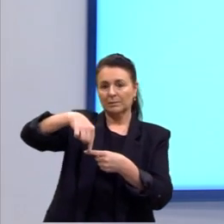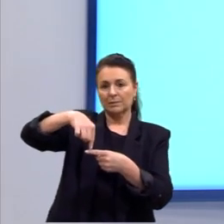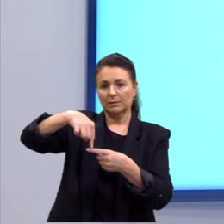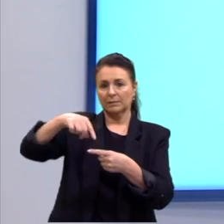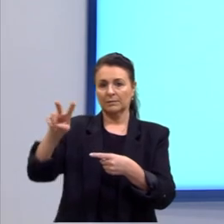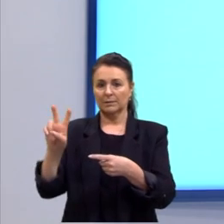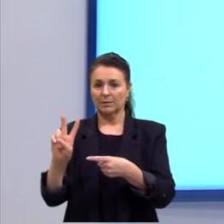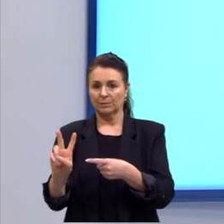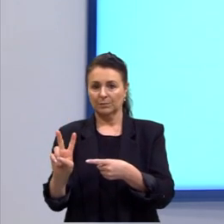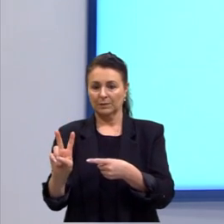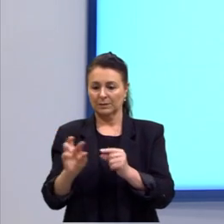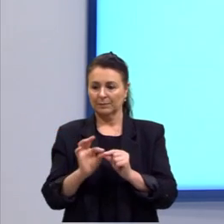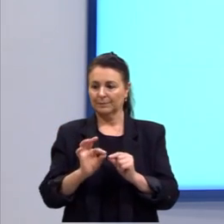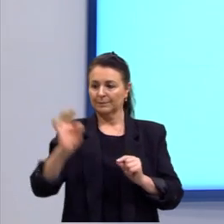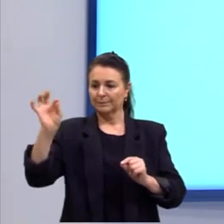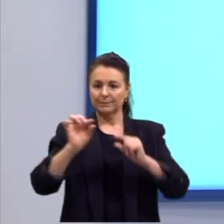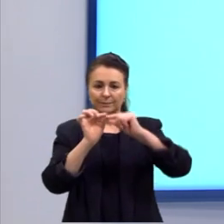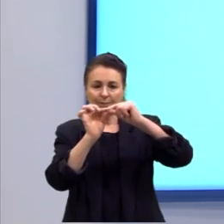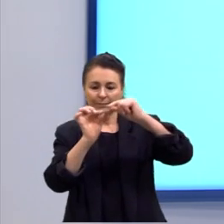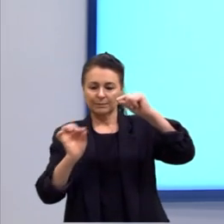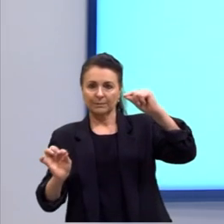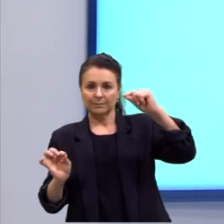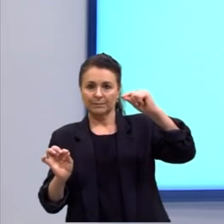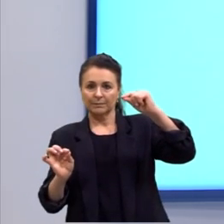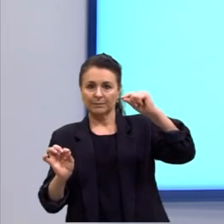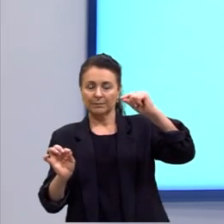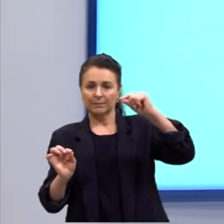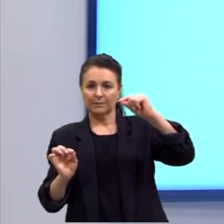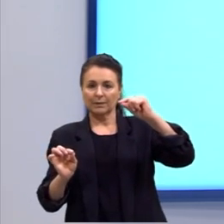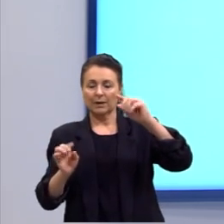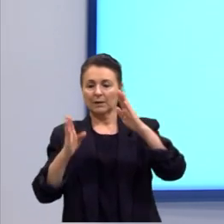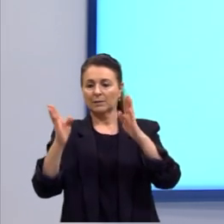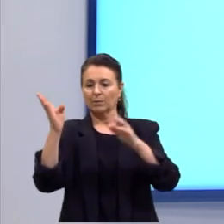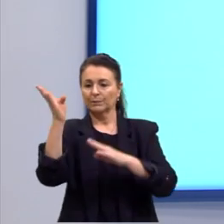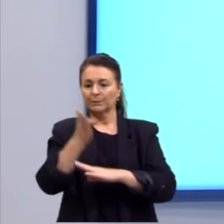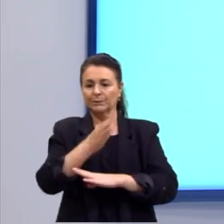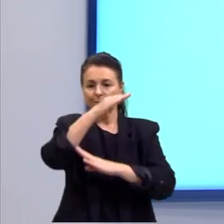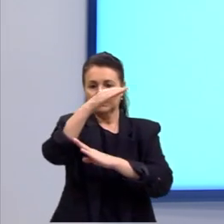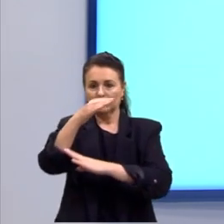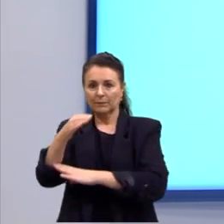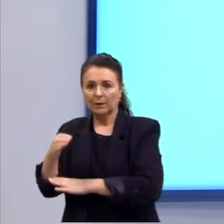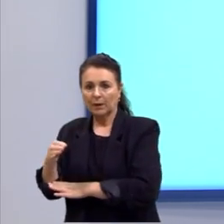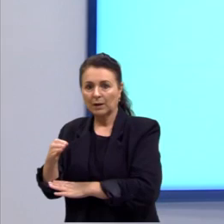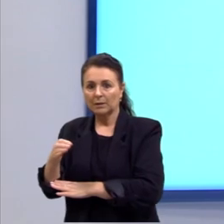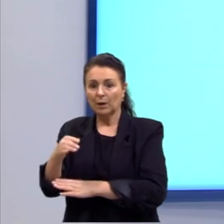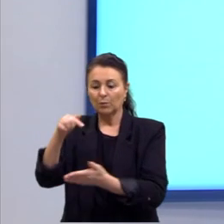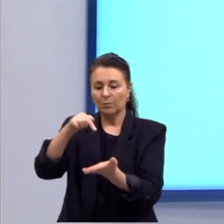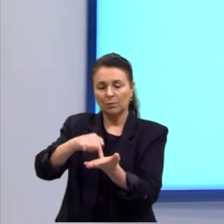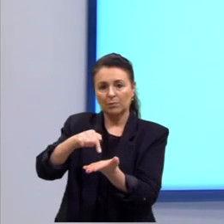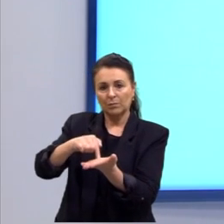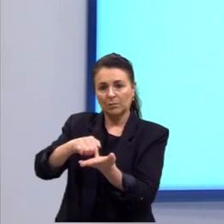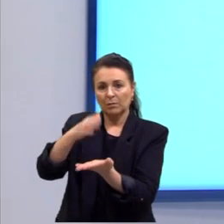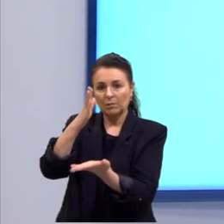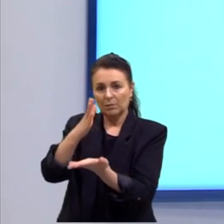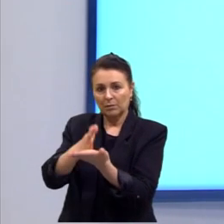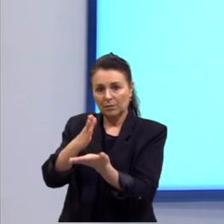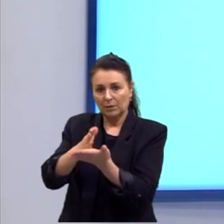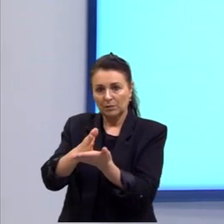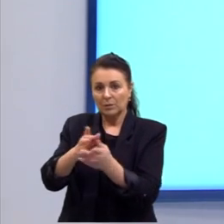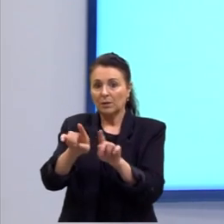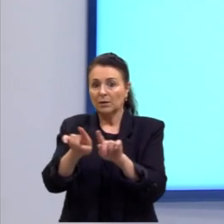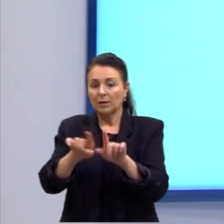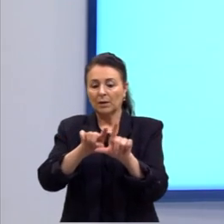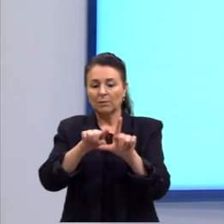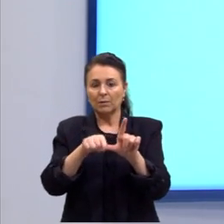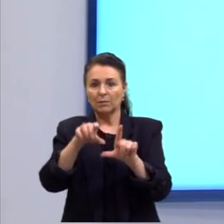si Então se traçarmos as diagonais ela se cruzam ali no ponto médio mas formam ângulos de 90